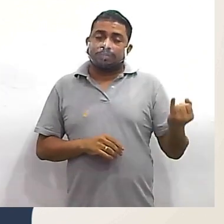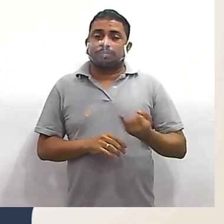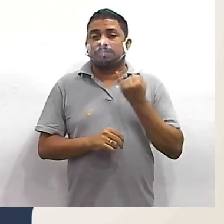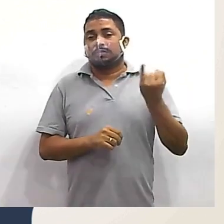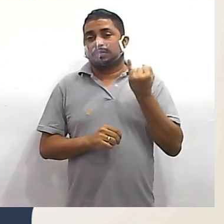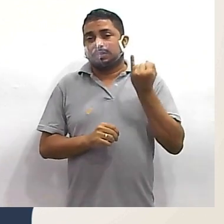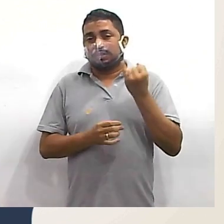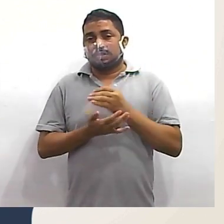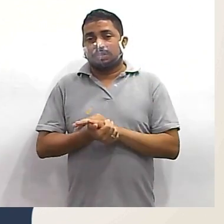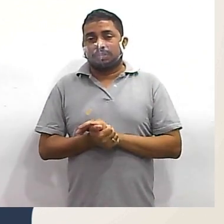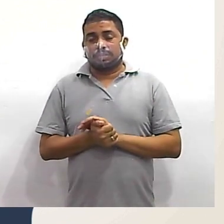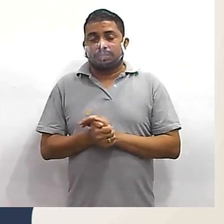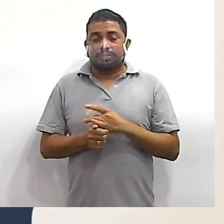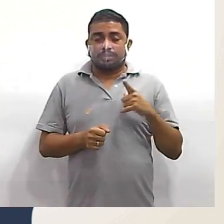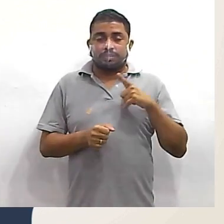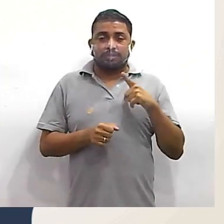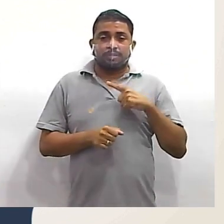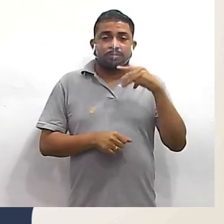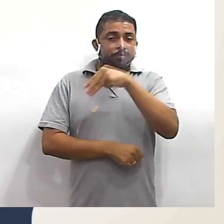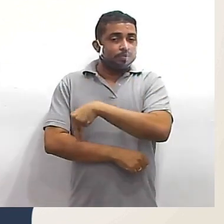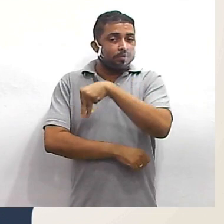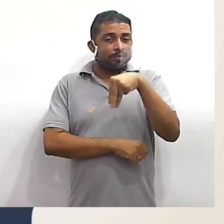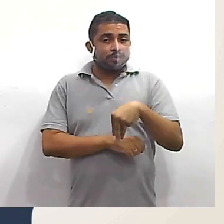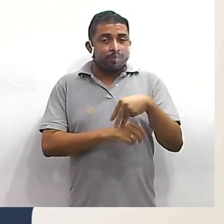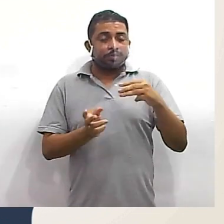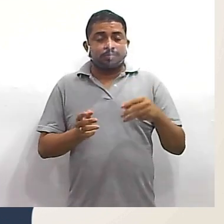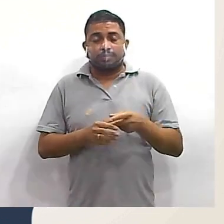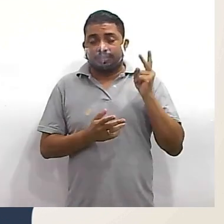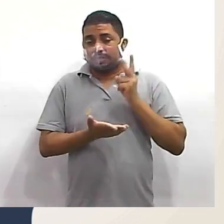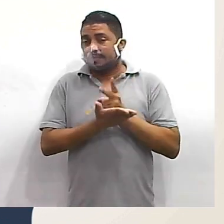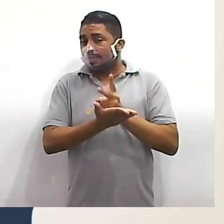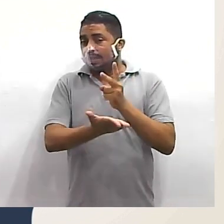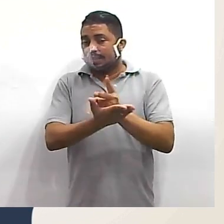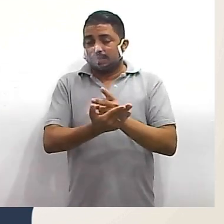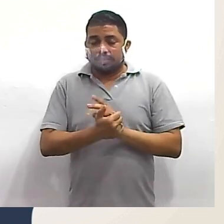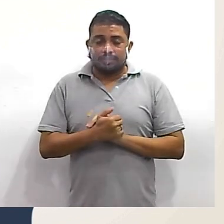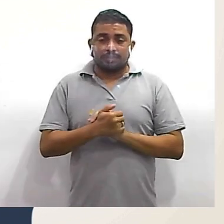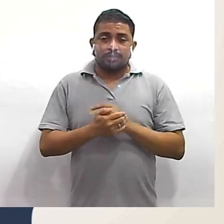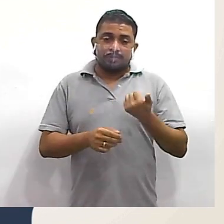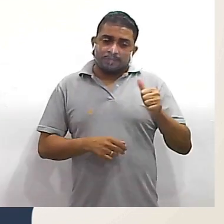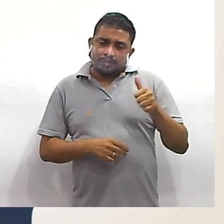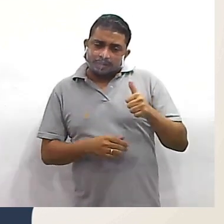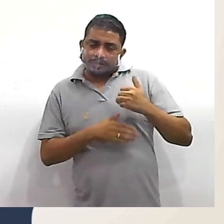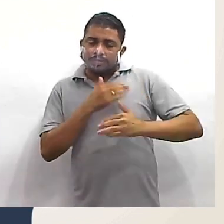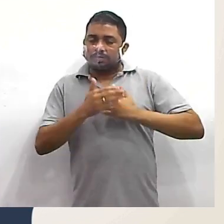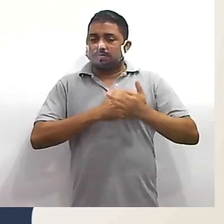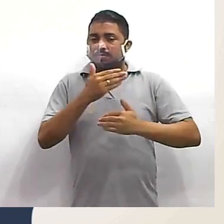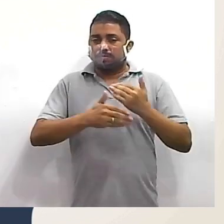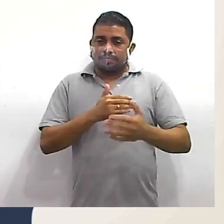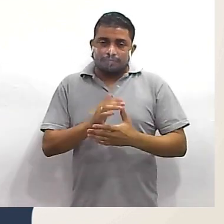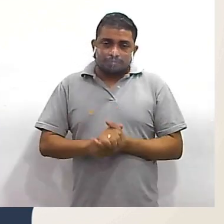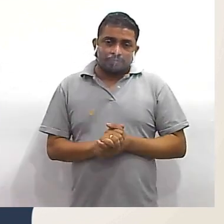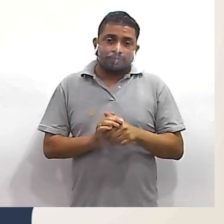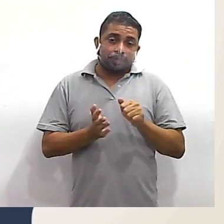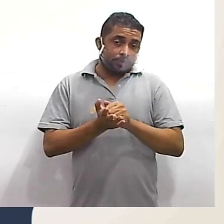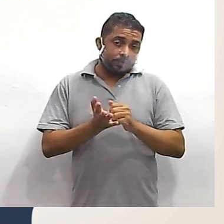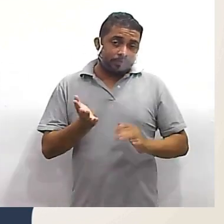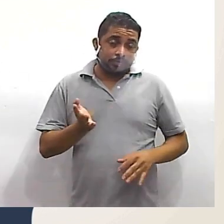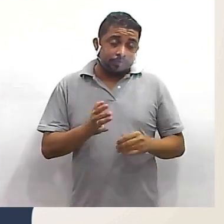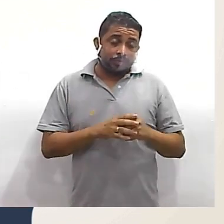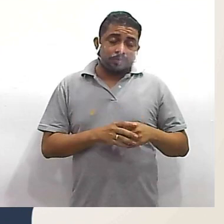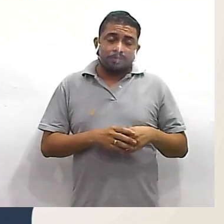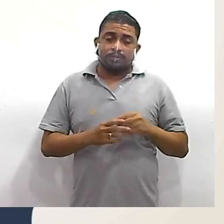importância de monitorarmos e avaliarmos continuamente nossos processos e atividades com o objetivo de